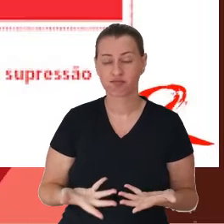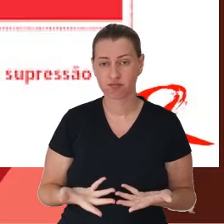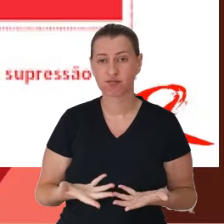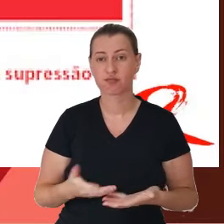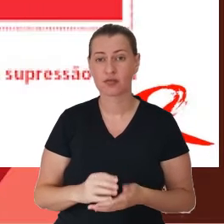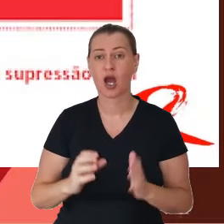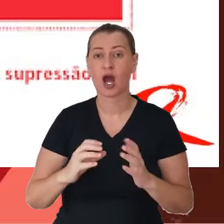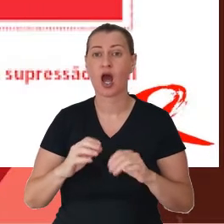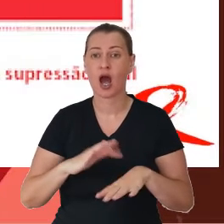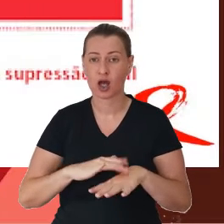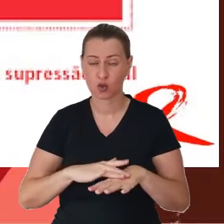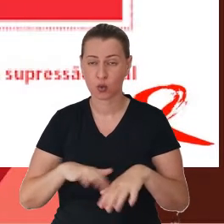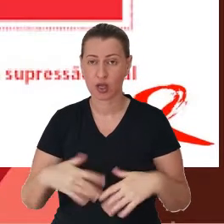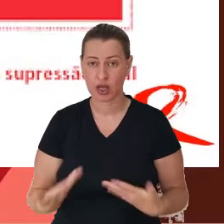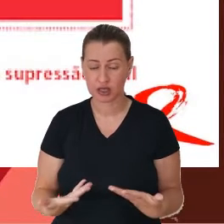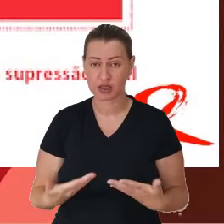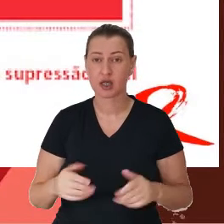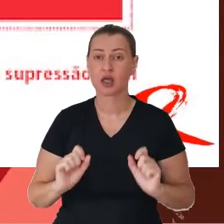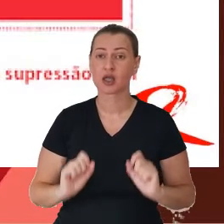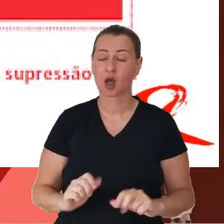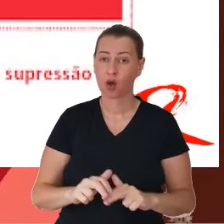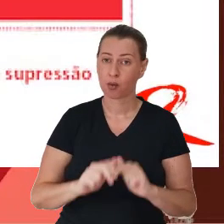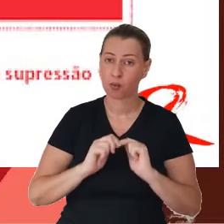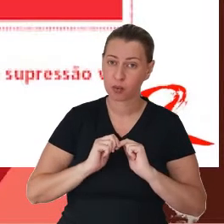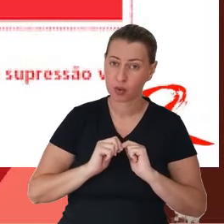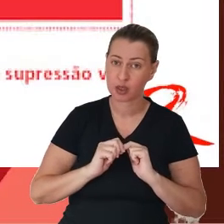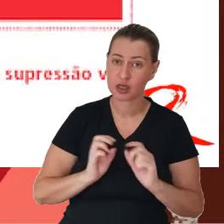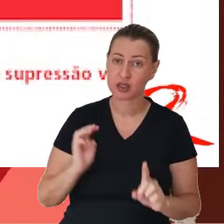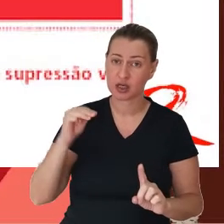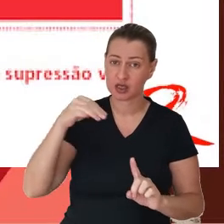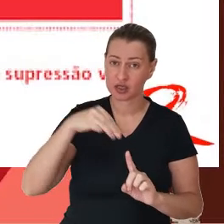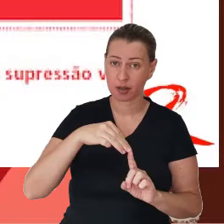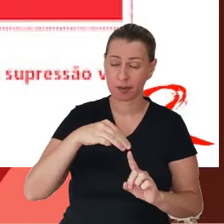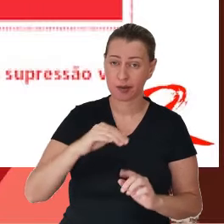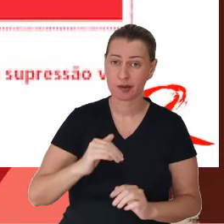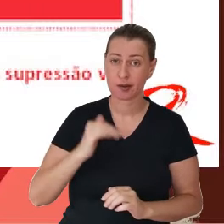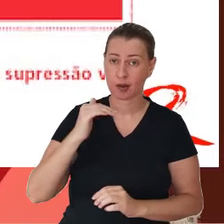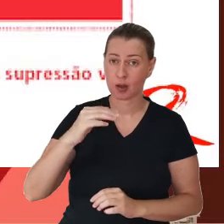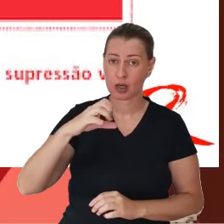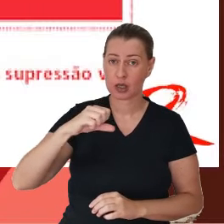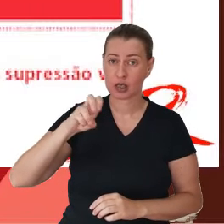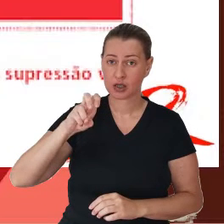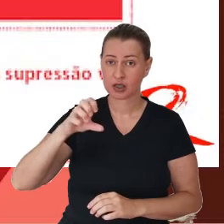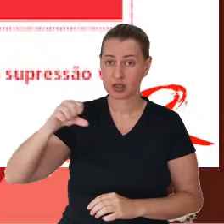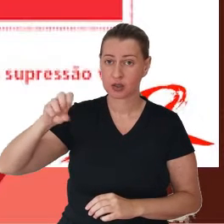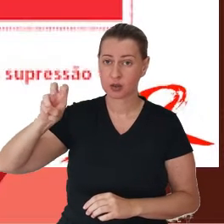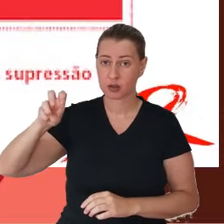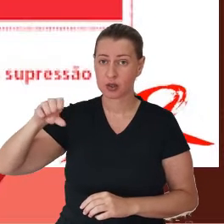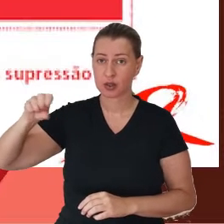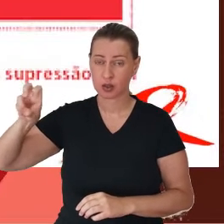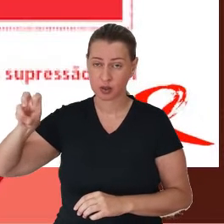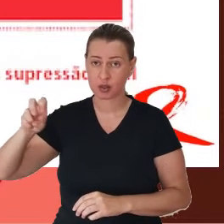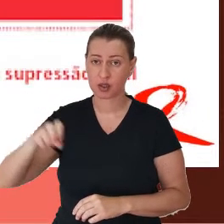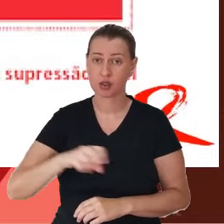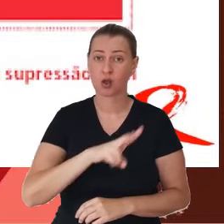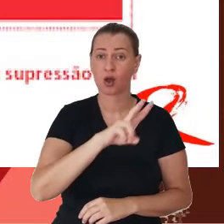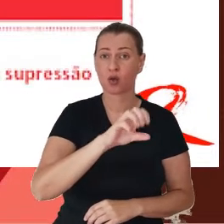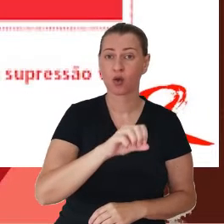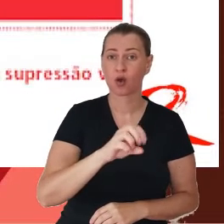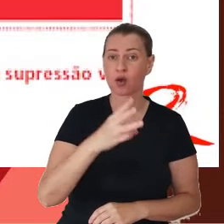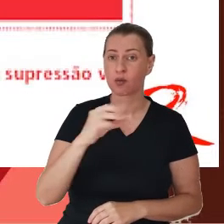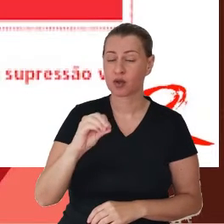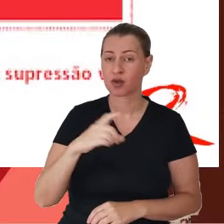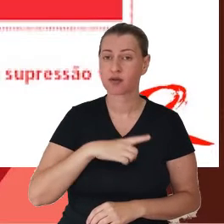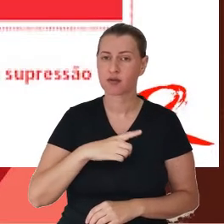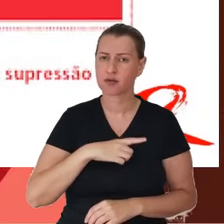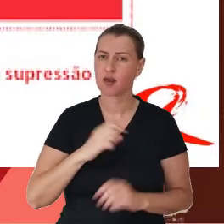né? E essas metas se ampliam para 95, 95, 95 em 2030, quando se tem a expectativa, então, de